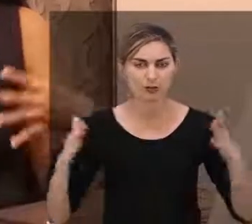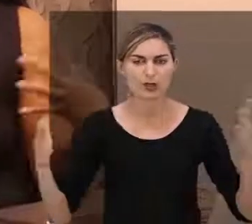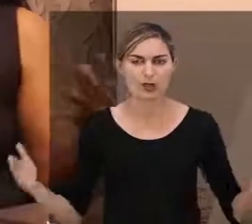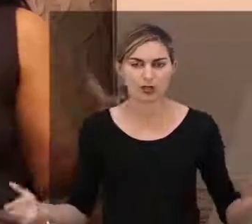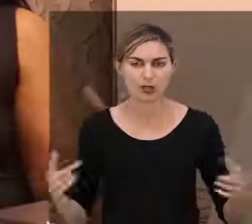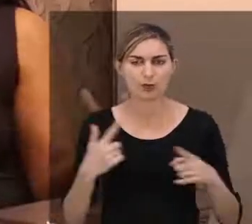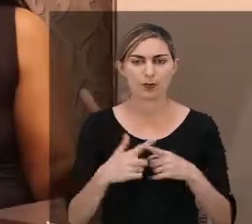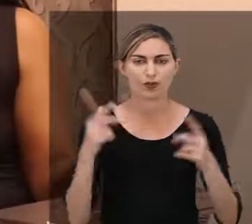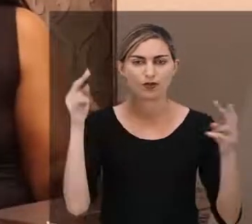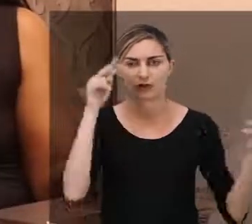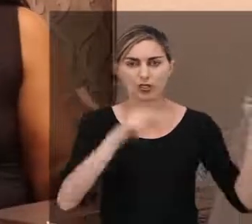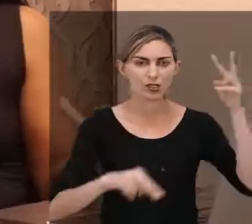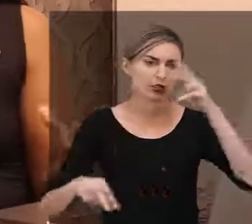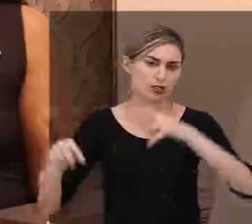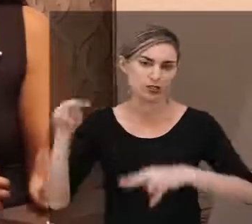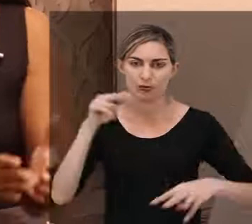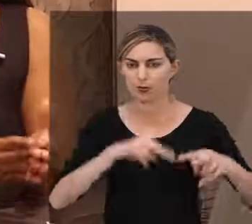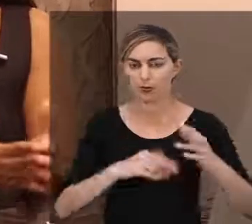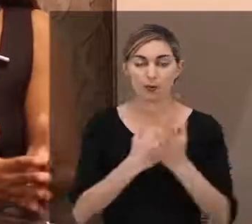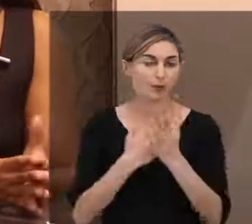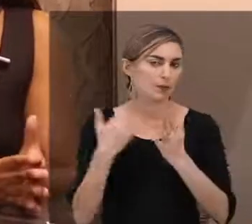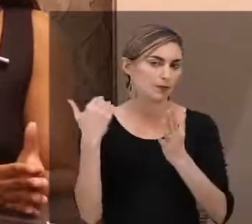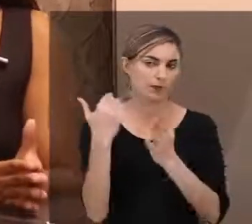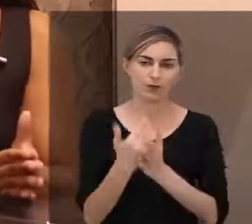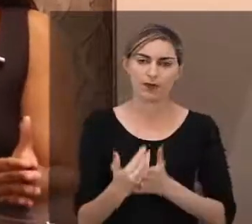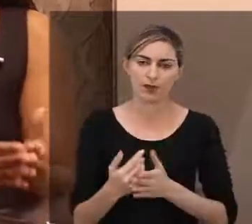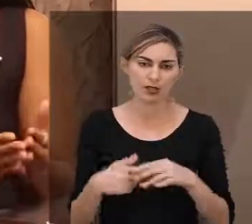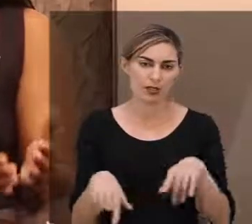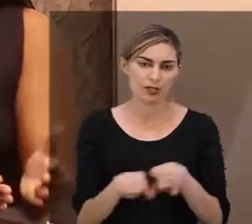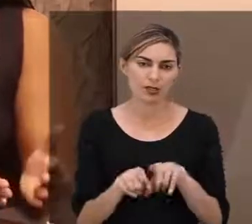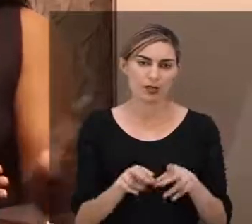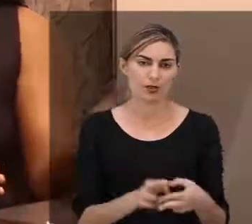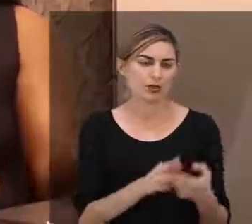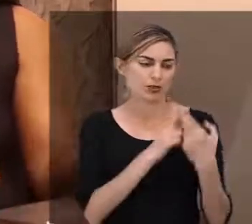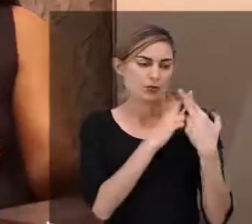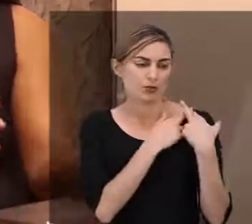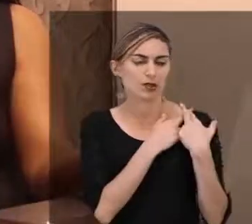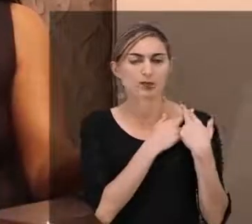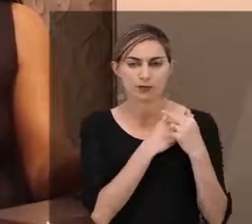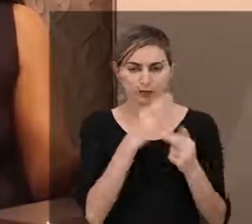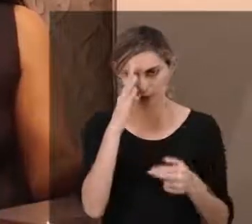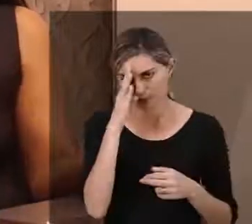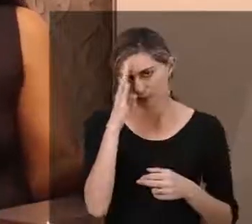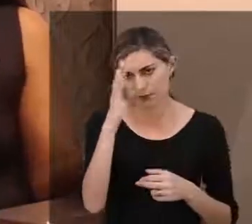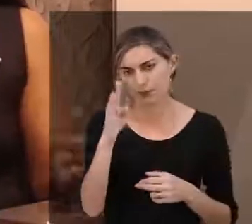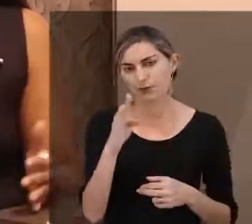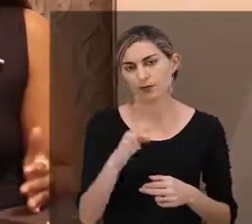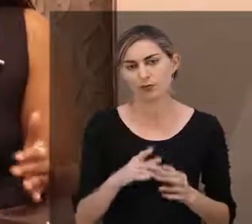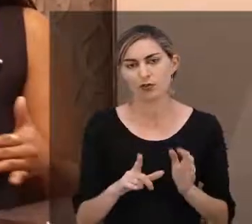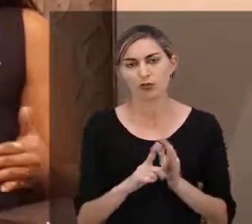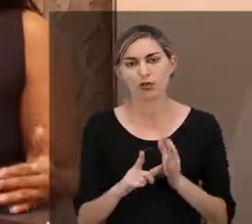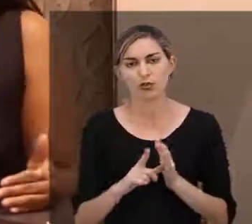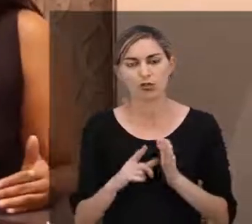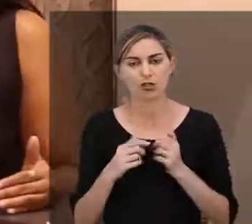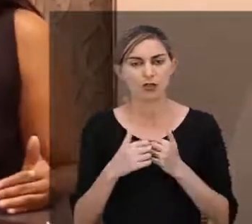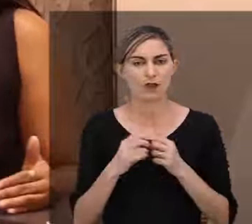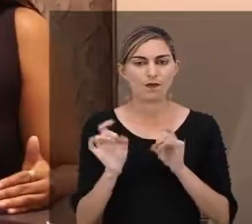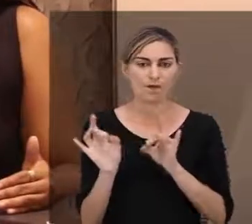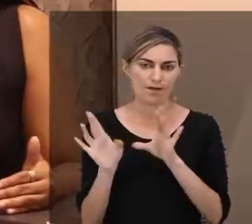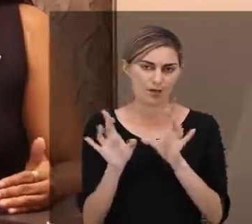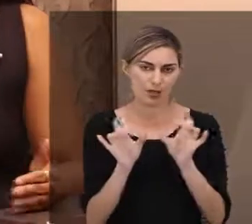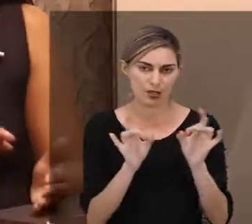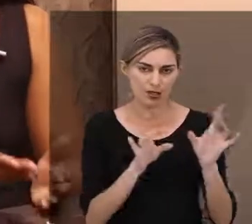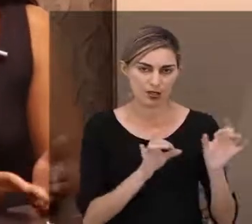a visibilidade é maior. E também a gente tem uma responsabilidade, principalmente se for na linha de